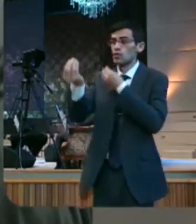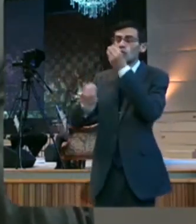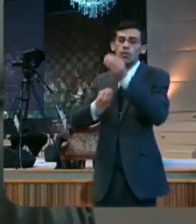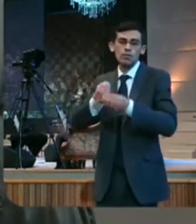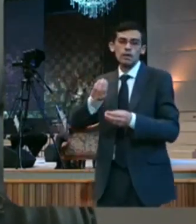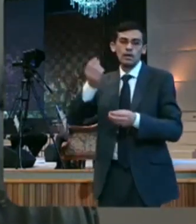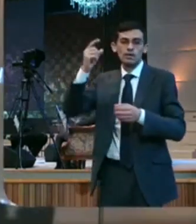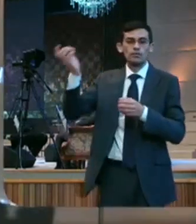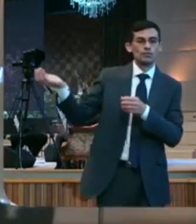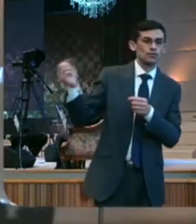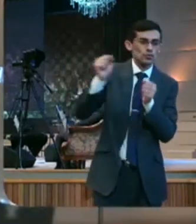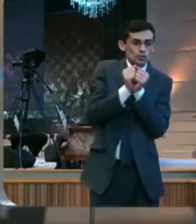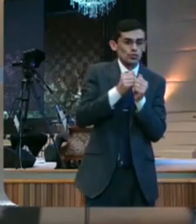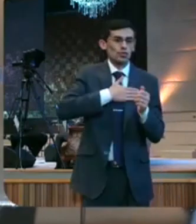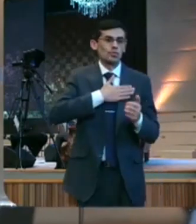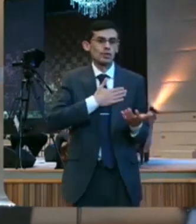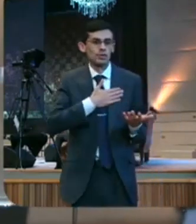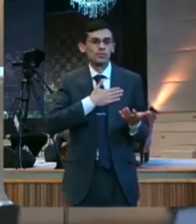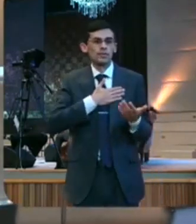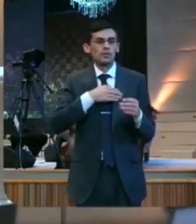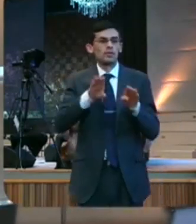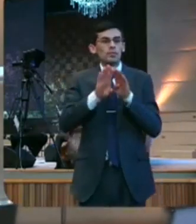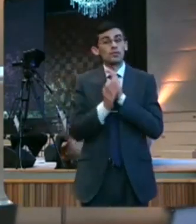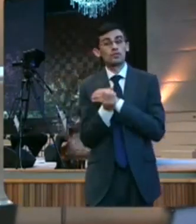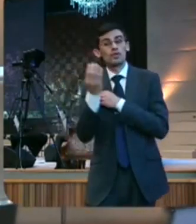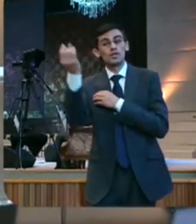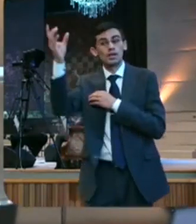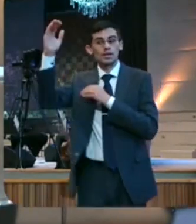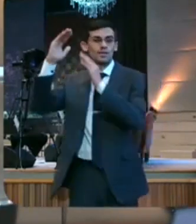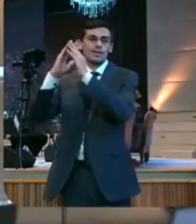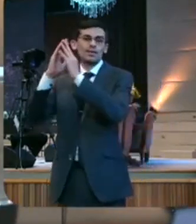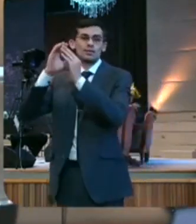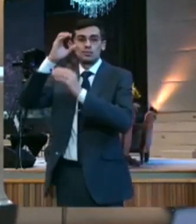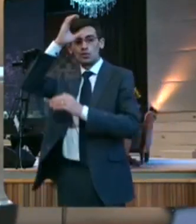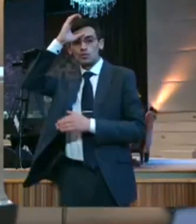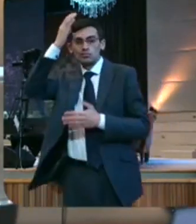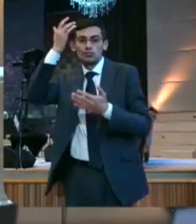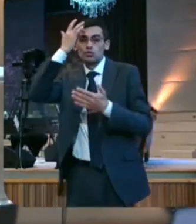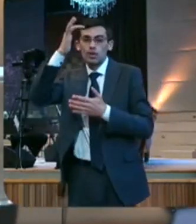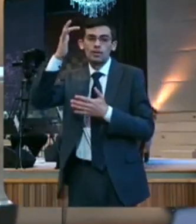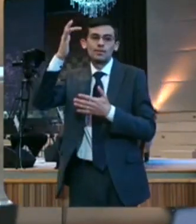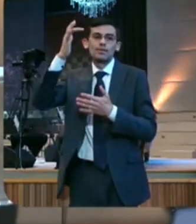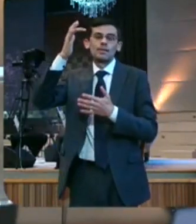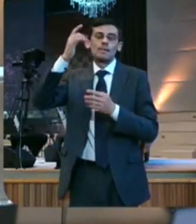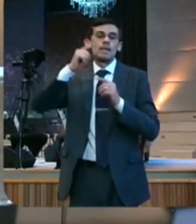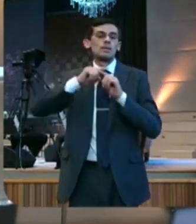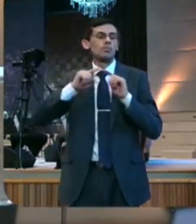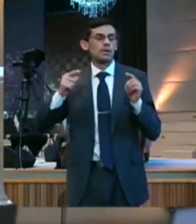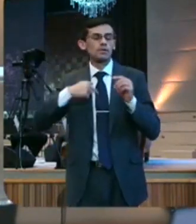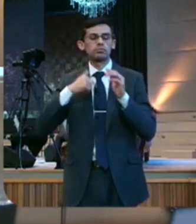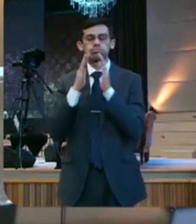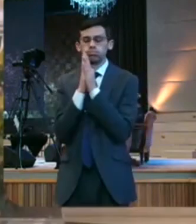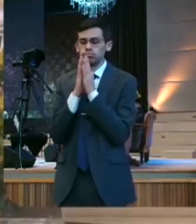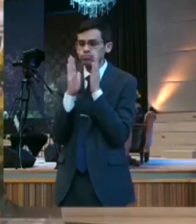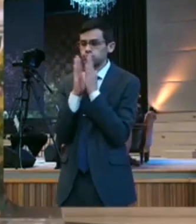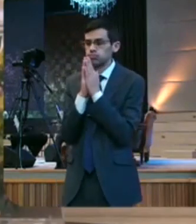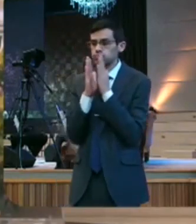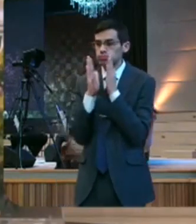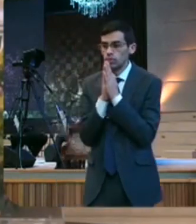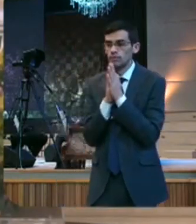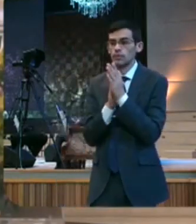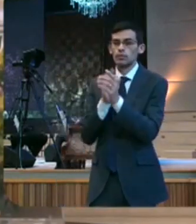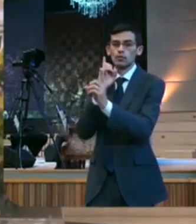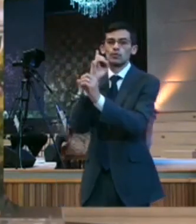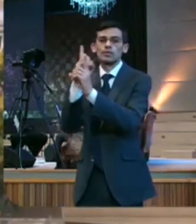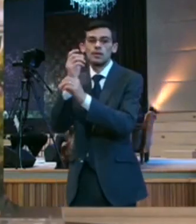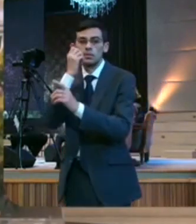no carro, e quanto mais levar ela para Araraquara, vai ser uma confusão. E aí encontrei a